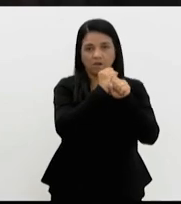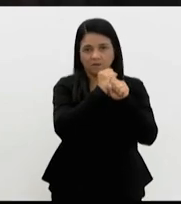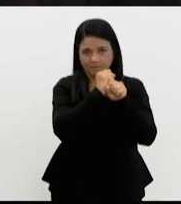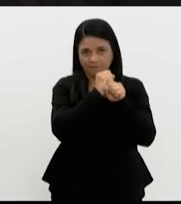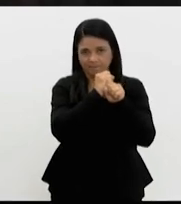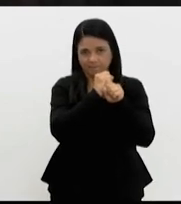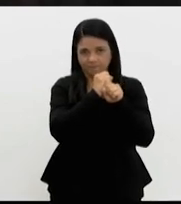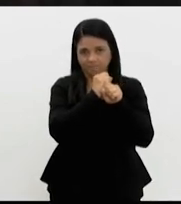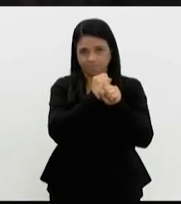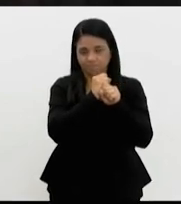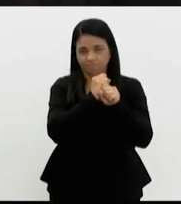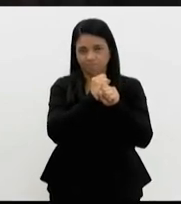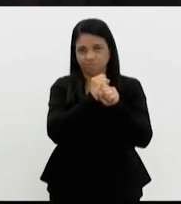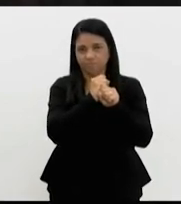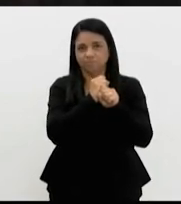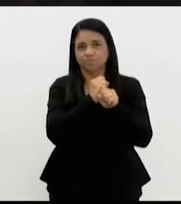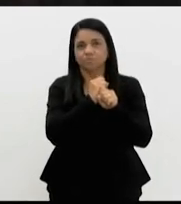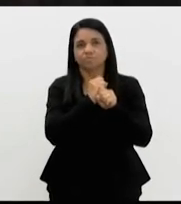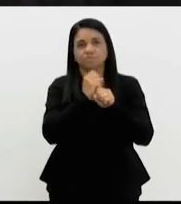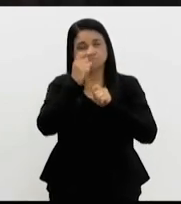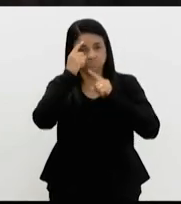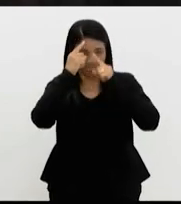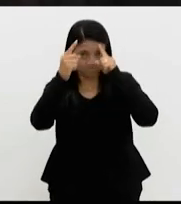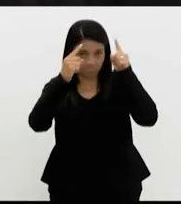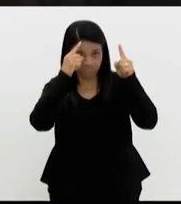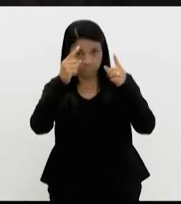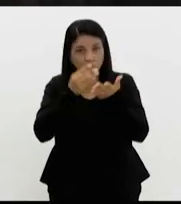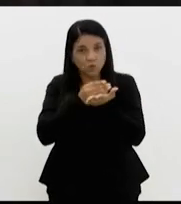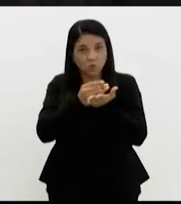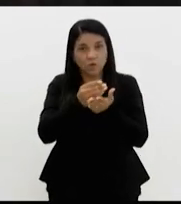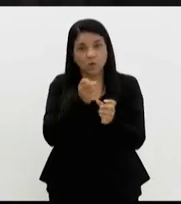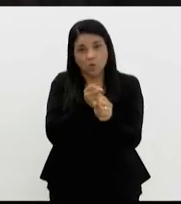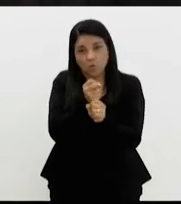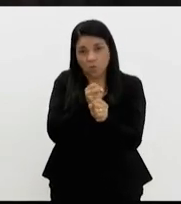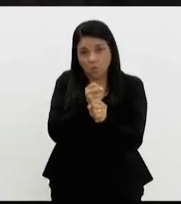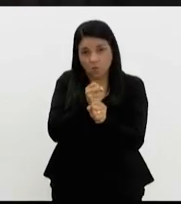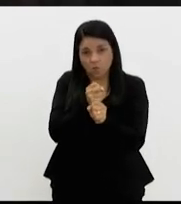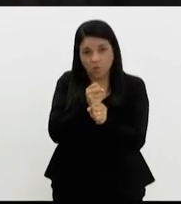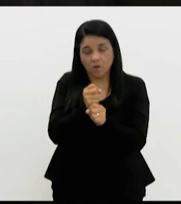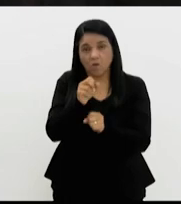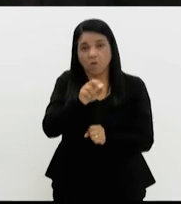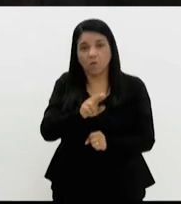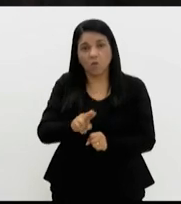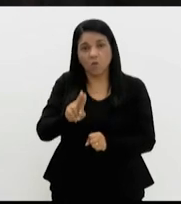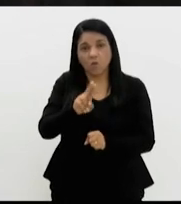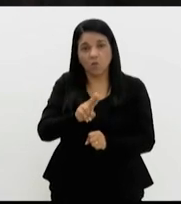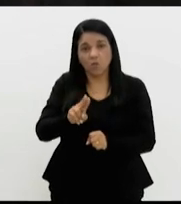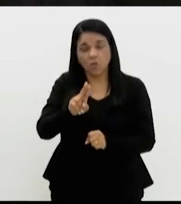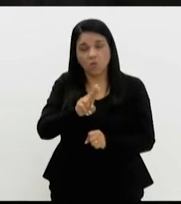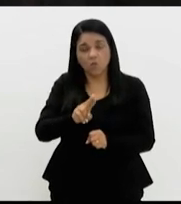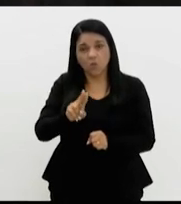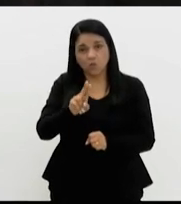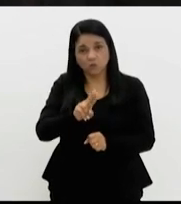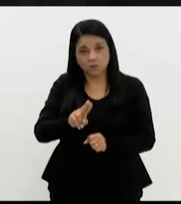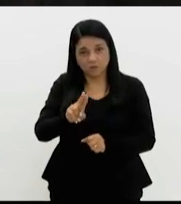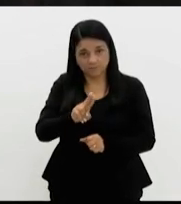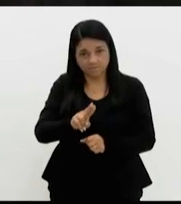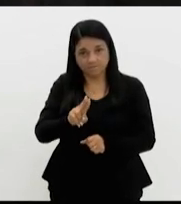criativa. Chega no início do ano, você usa o preceito do